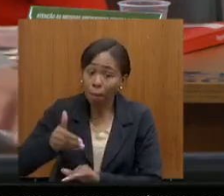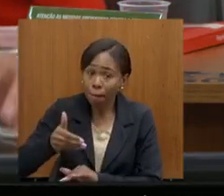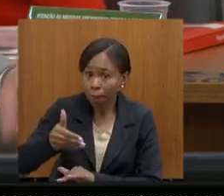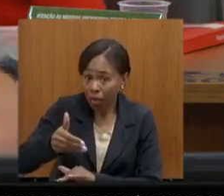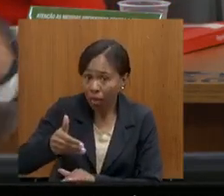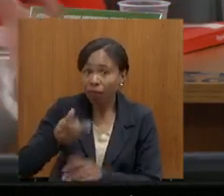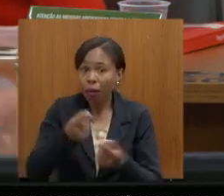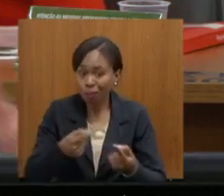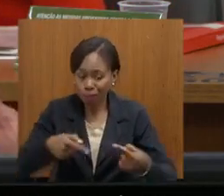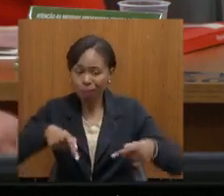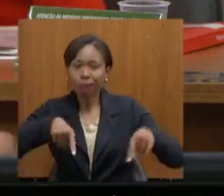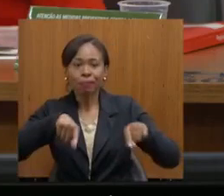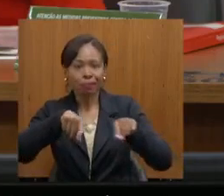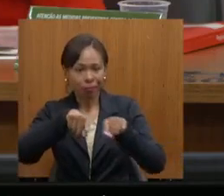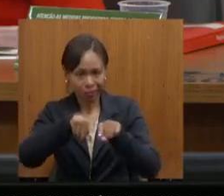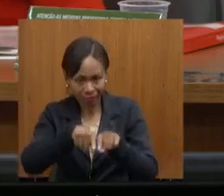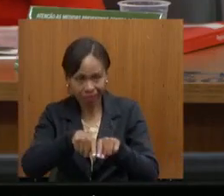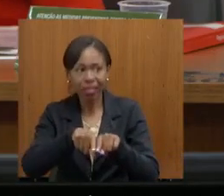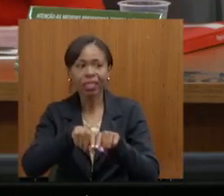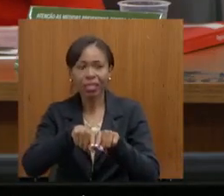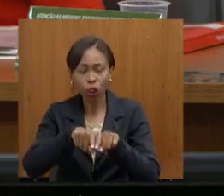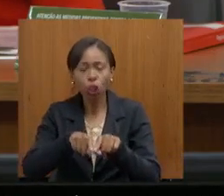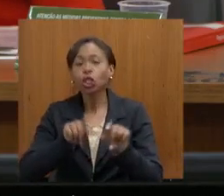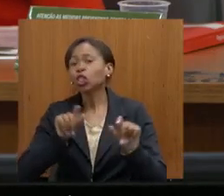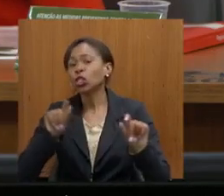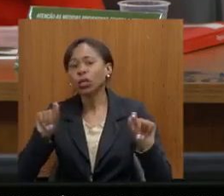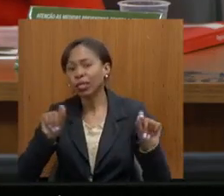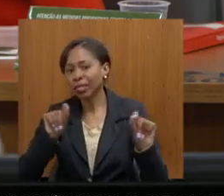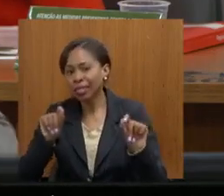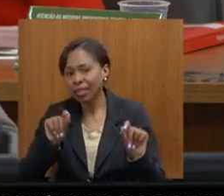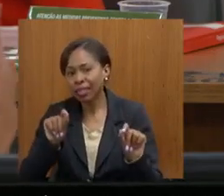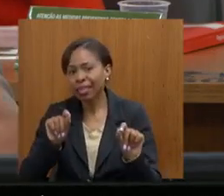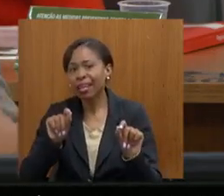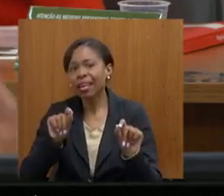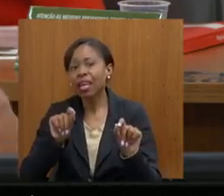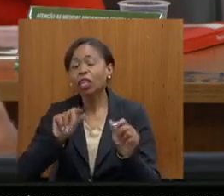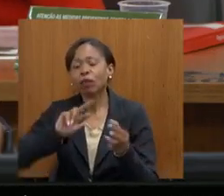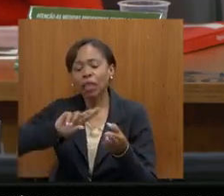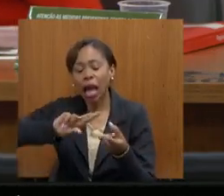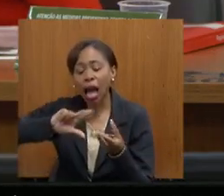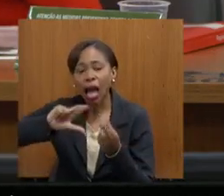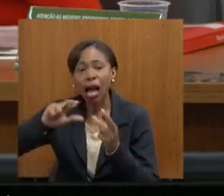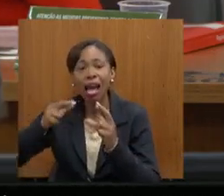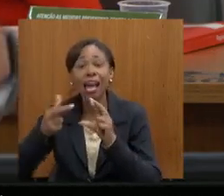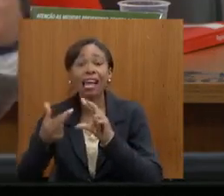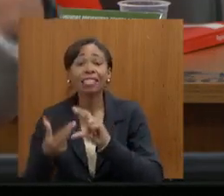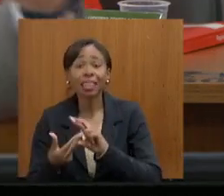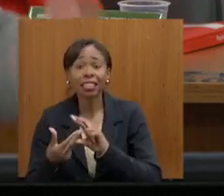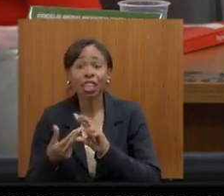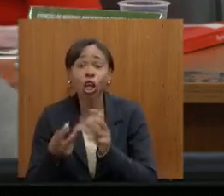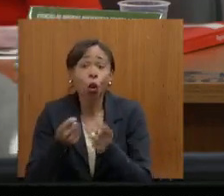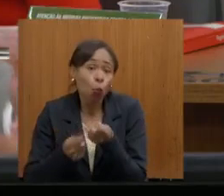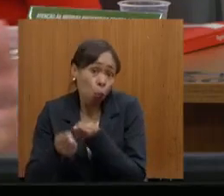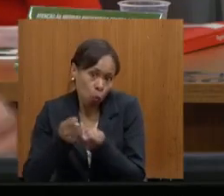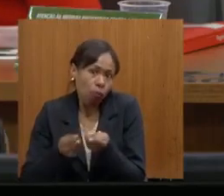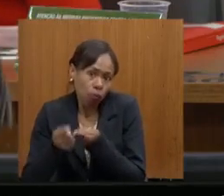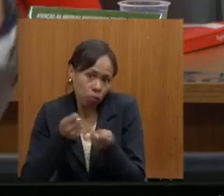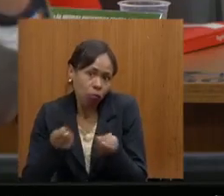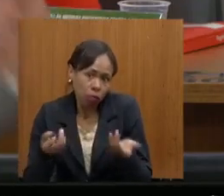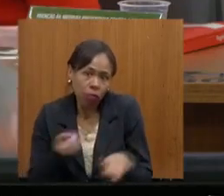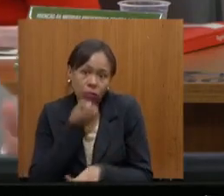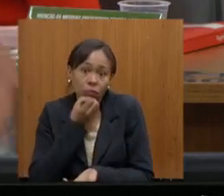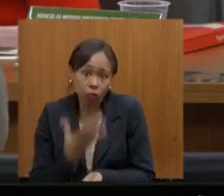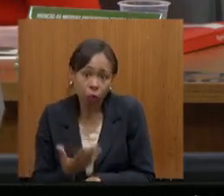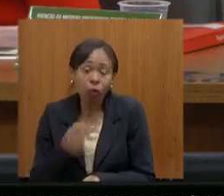e uma forma né de fazer a reciclagem economicamente viável